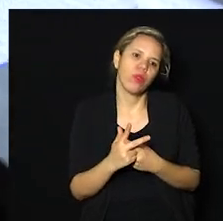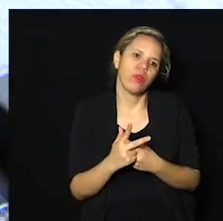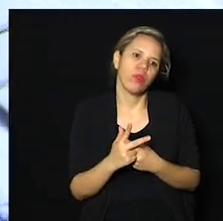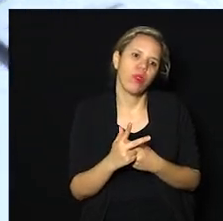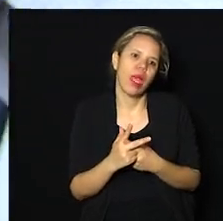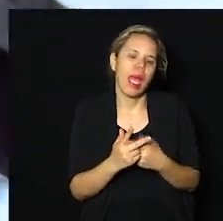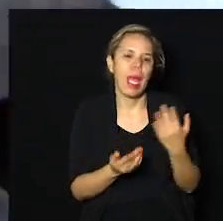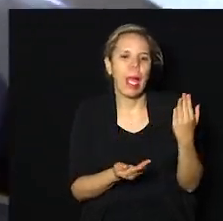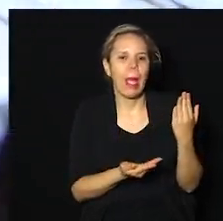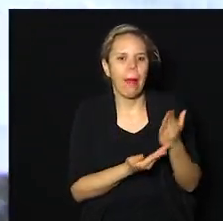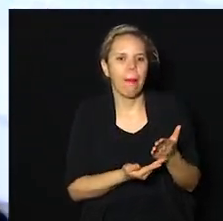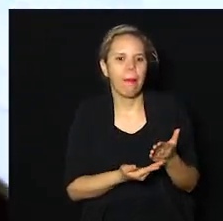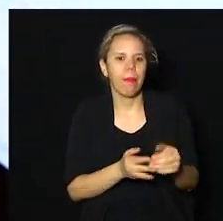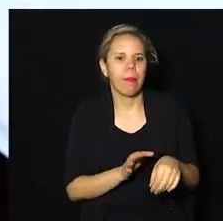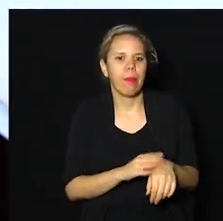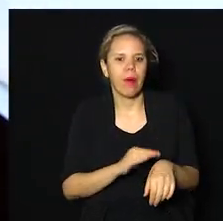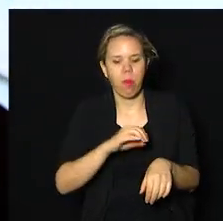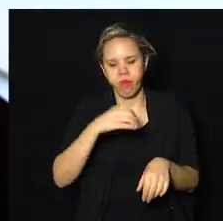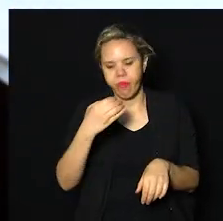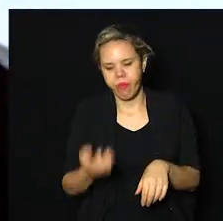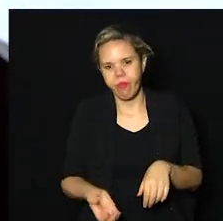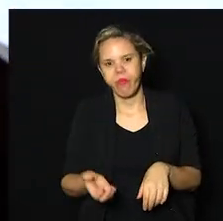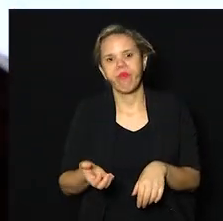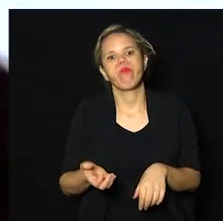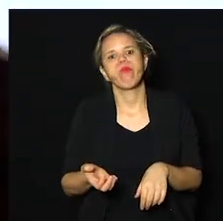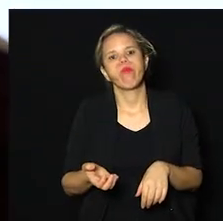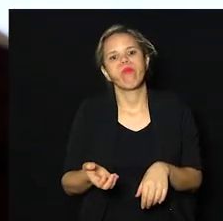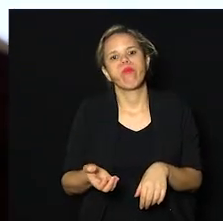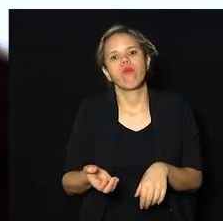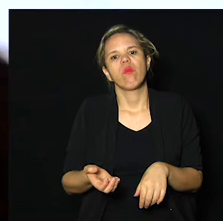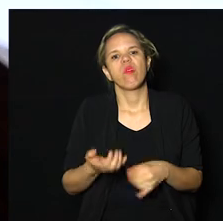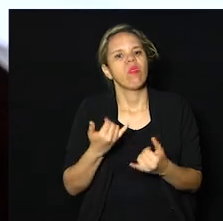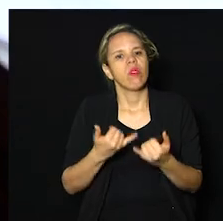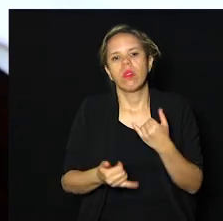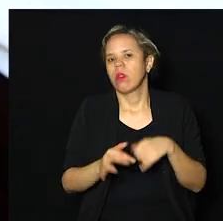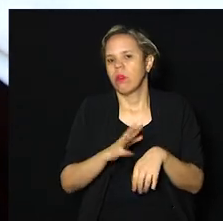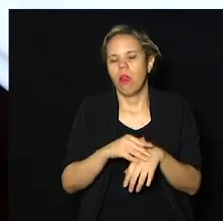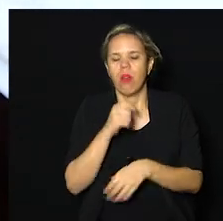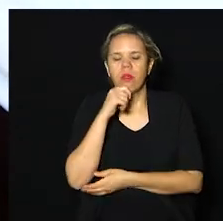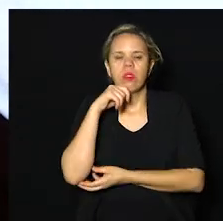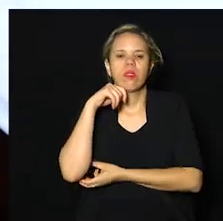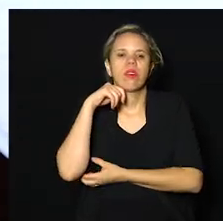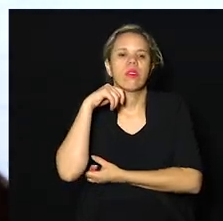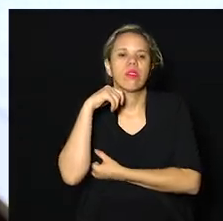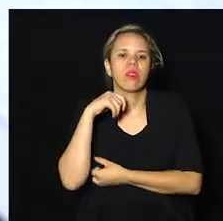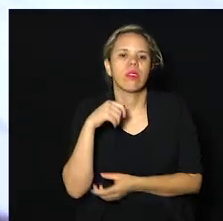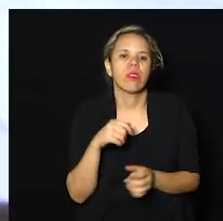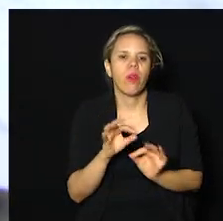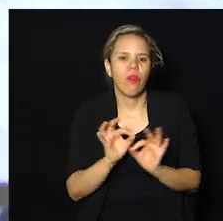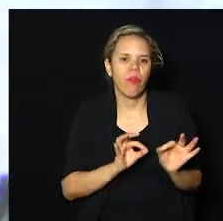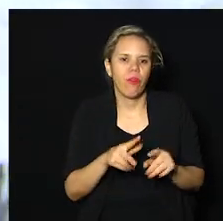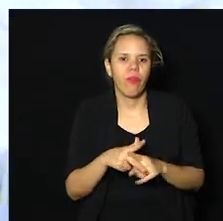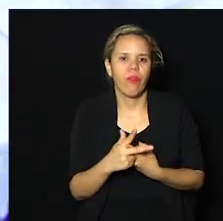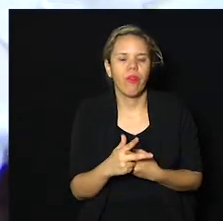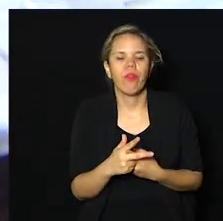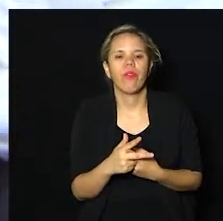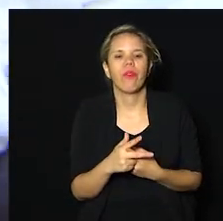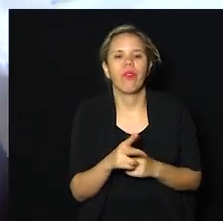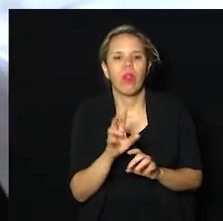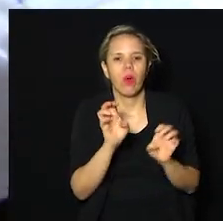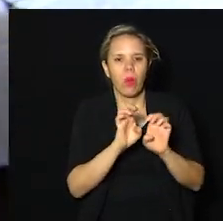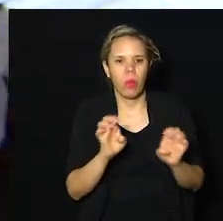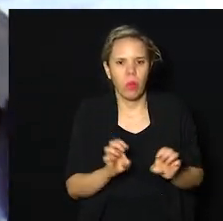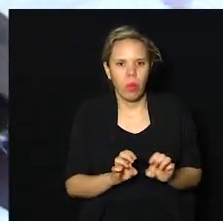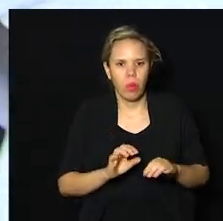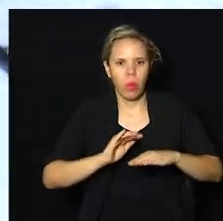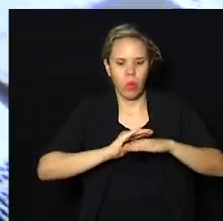uma batida, né, um choque quando ele caiu. Ele caiu na capa, por isso que acabou não destruindo muito. Então vai ser feito um reparo de verniz, uma reestruturação